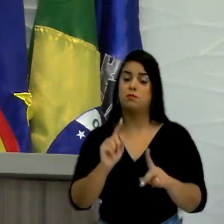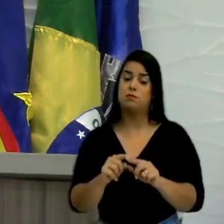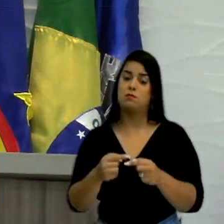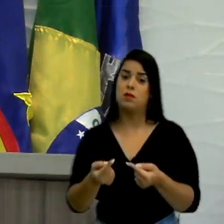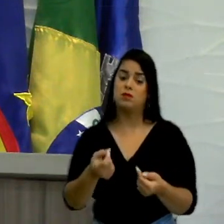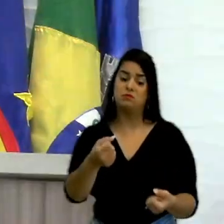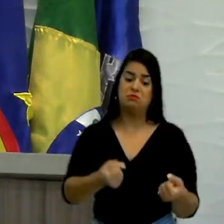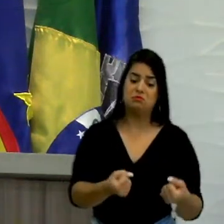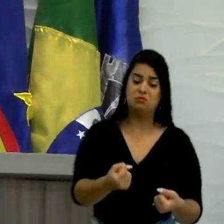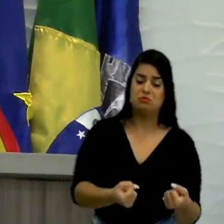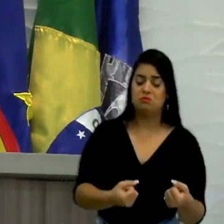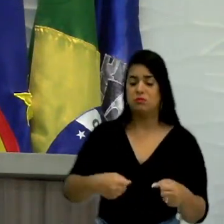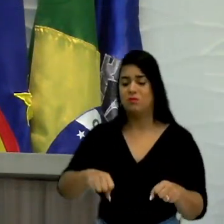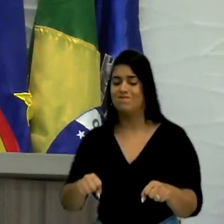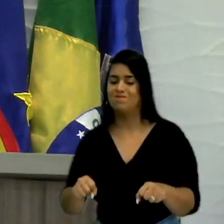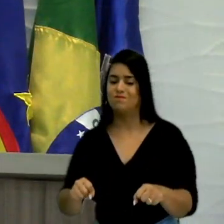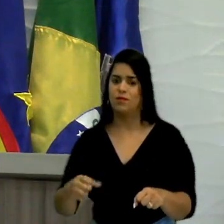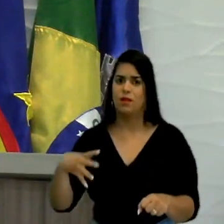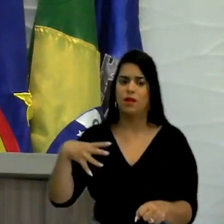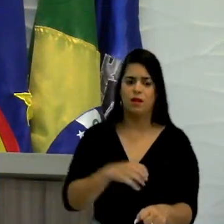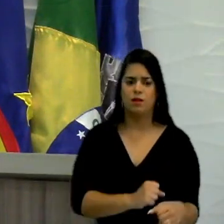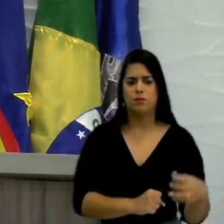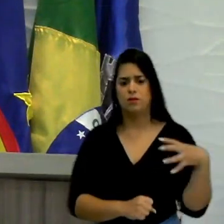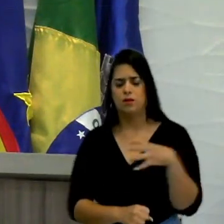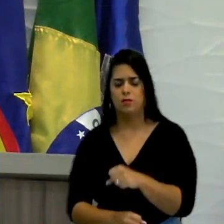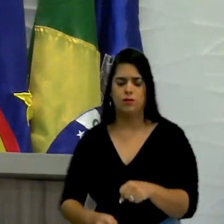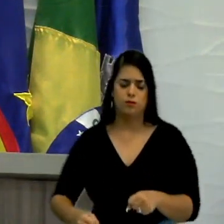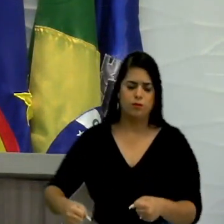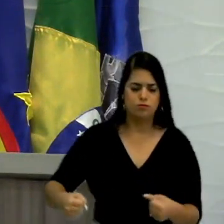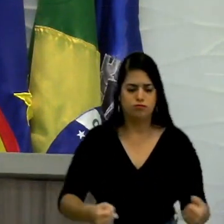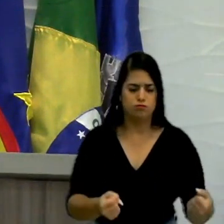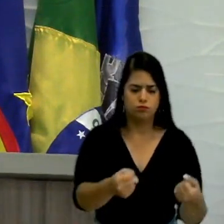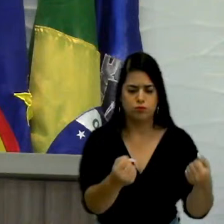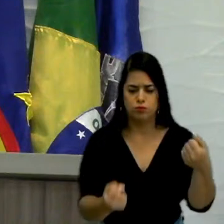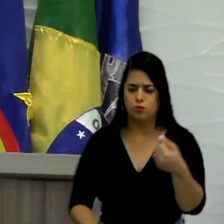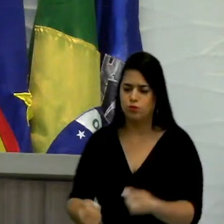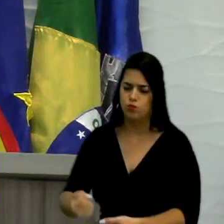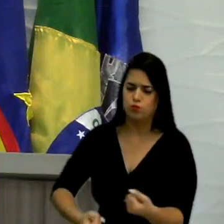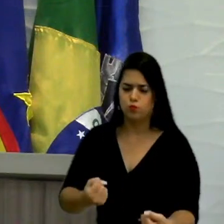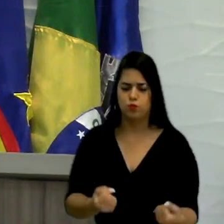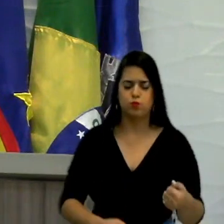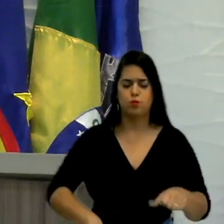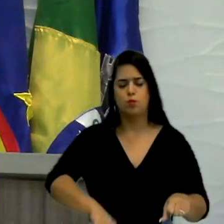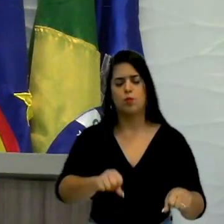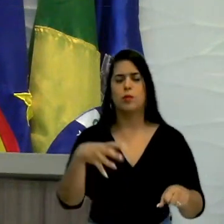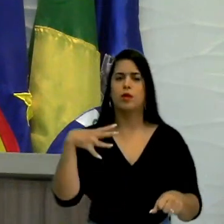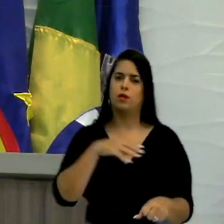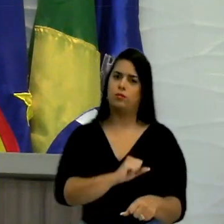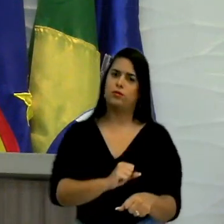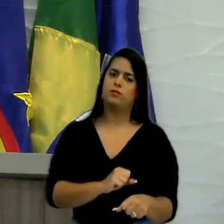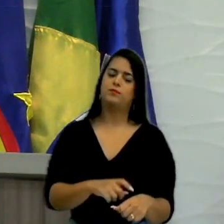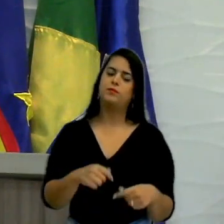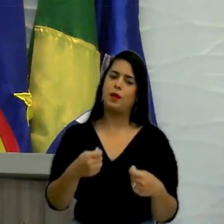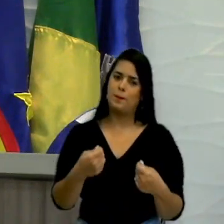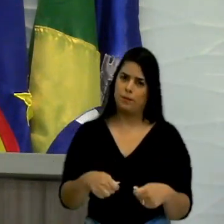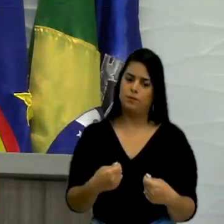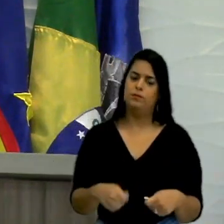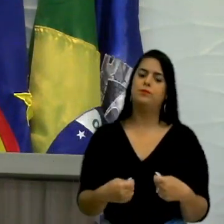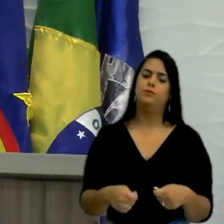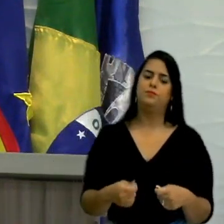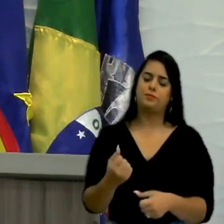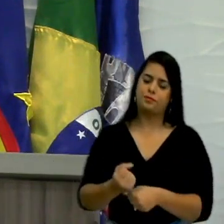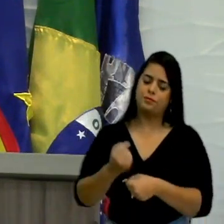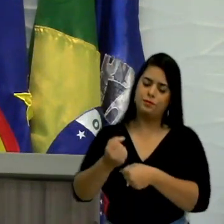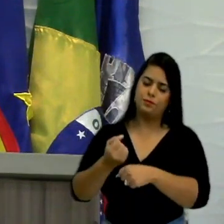os limites de velocidade. Então, peço aí ao nosso secretário, né, que veja essa questão para a construção desses